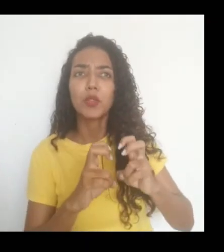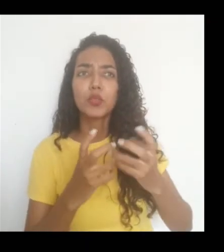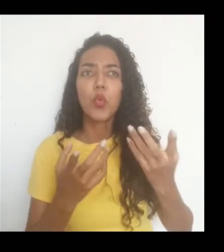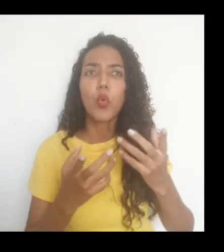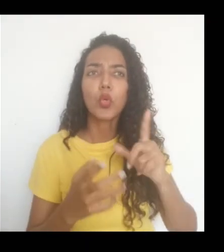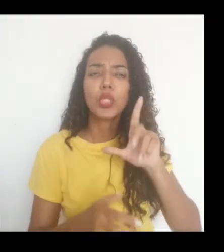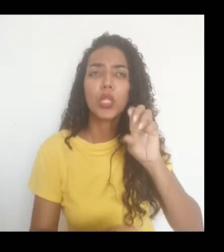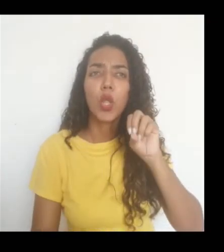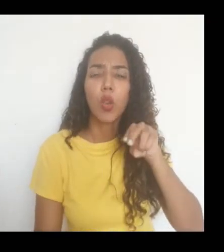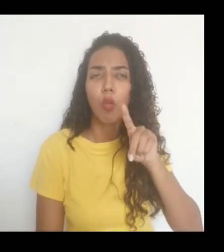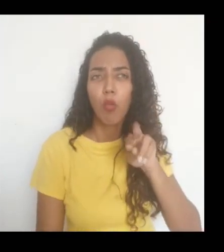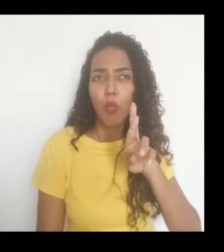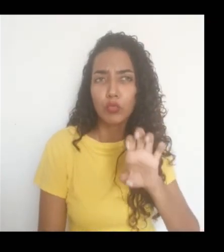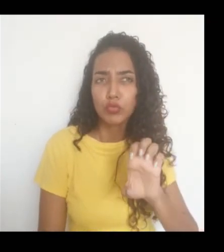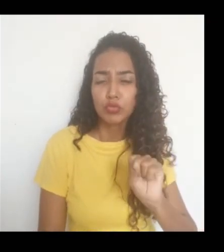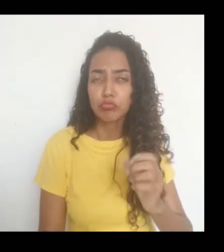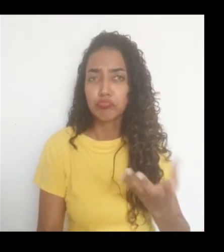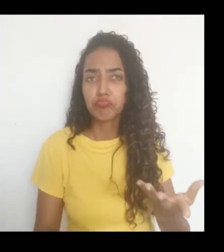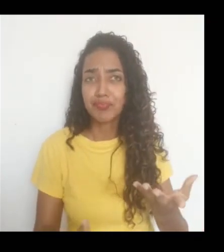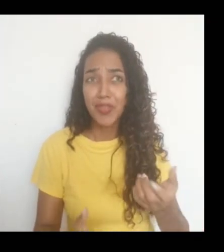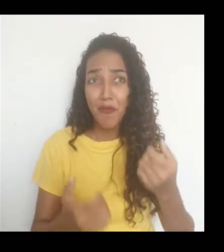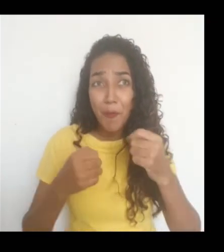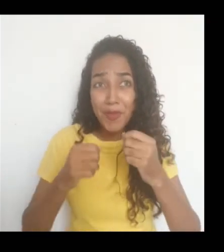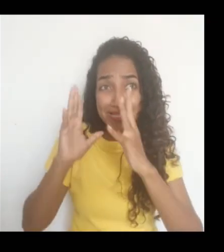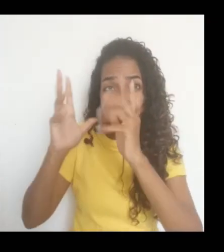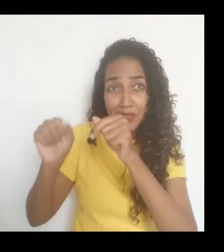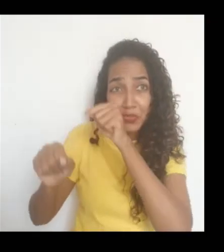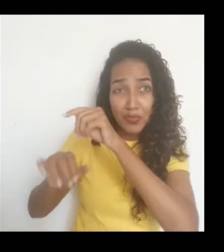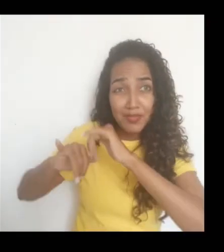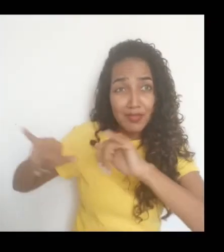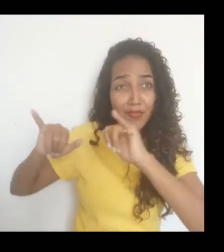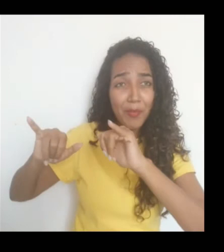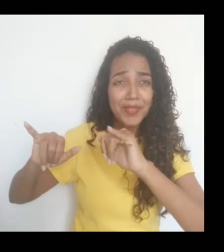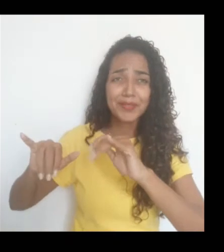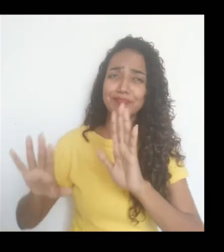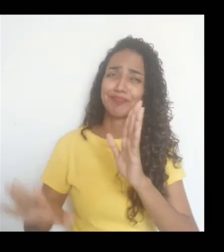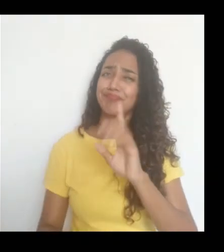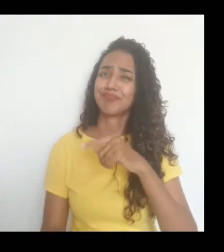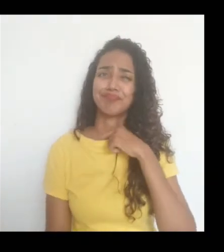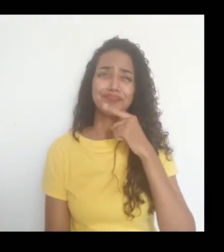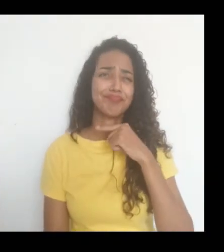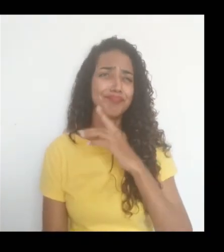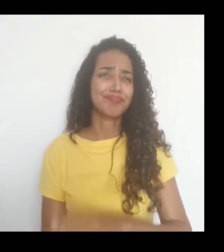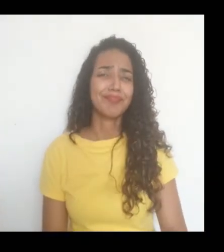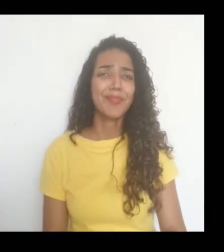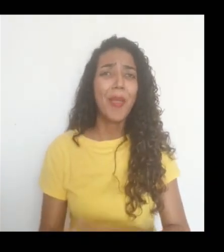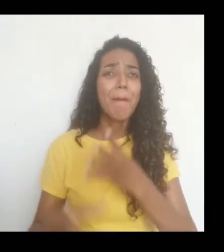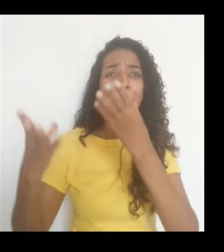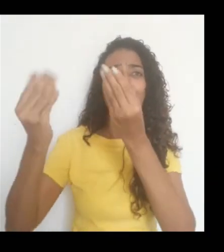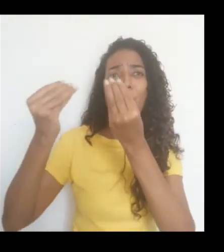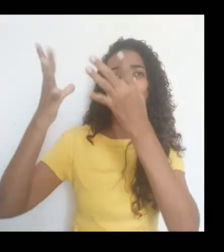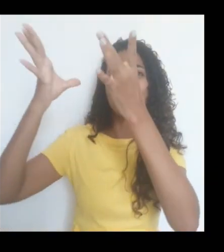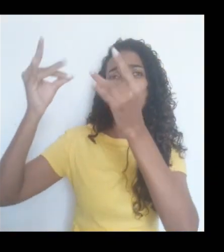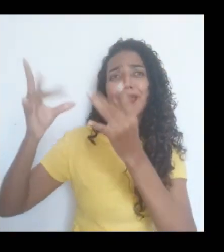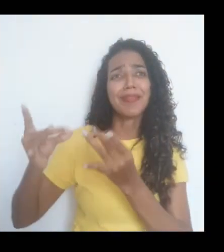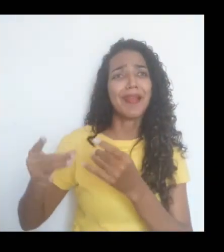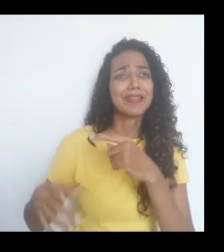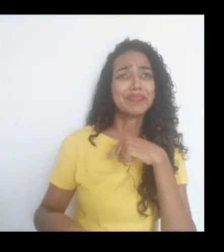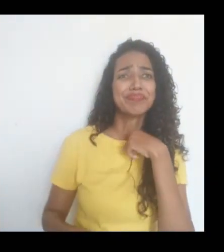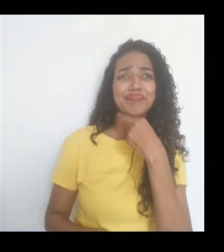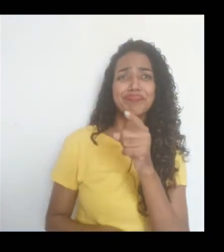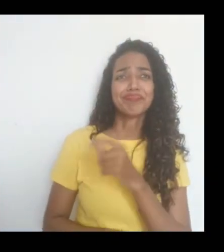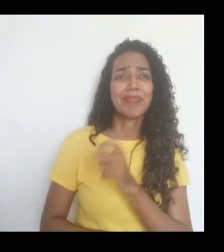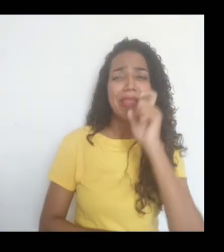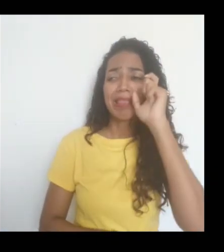provavelmente não. Muito provavelmente vários desses detalhes que estão aqui não me interessam. E é isso